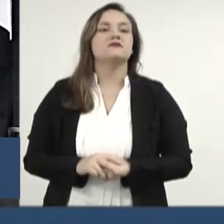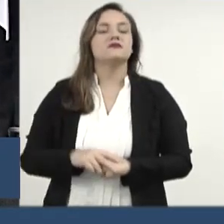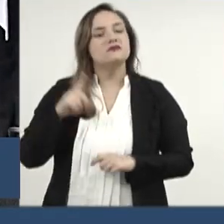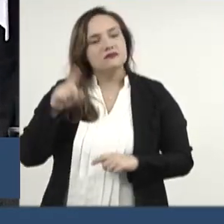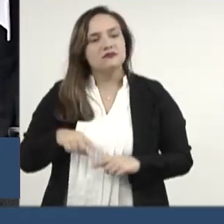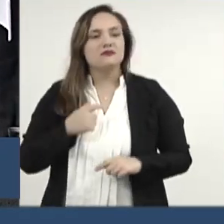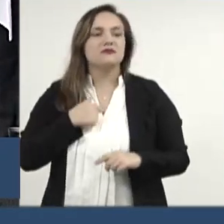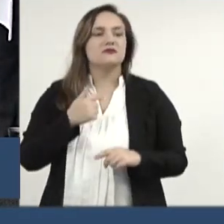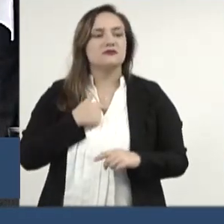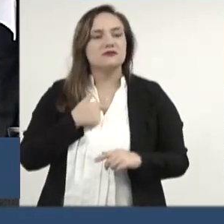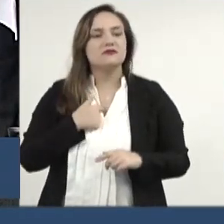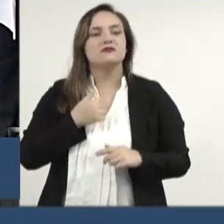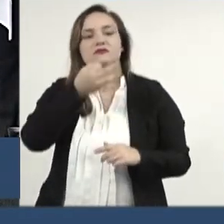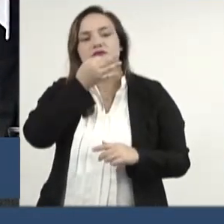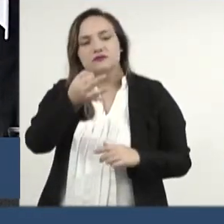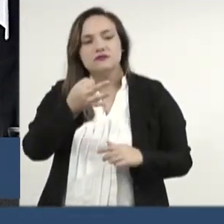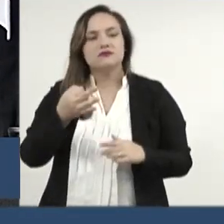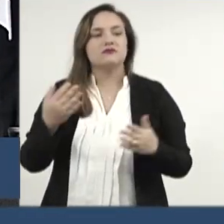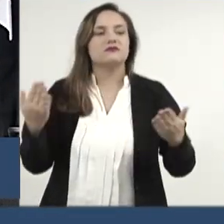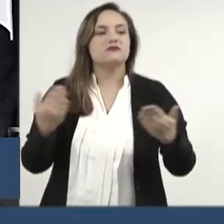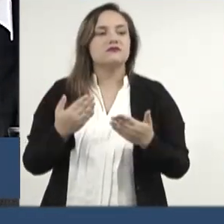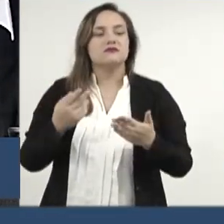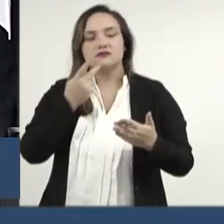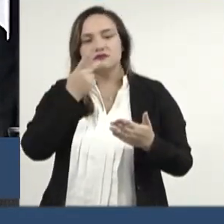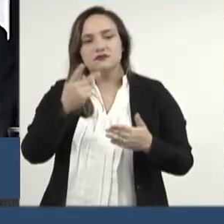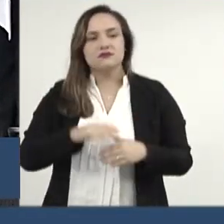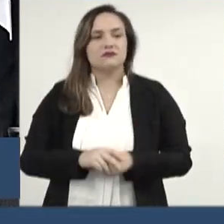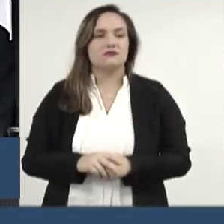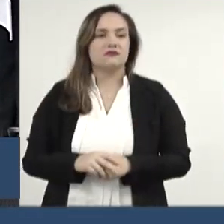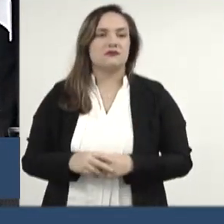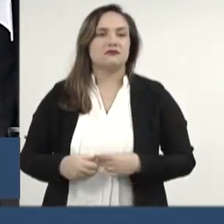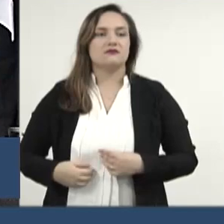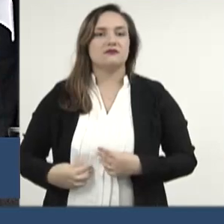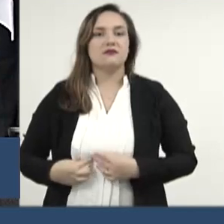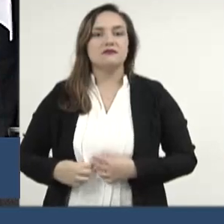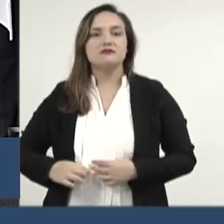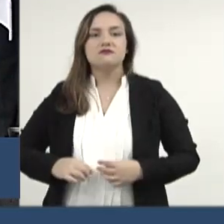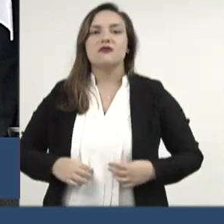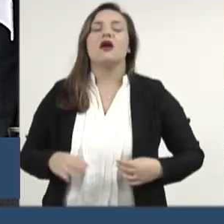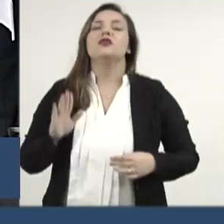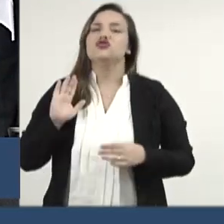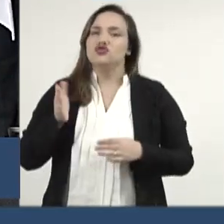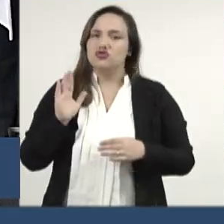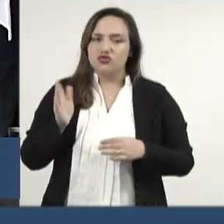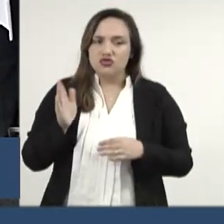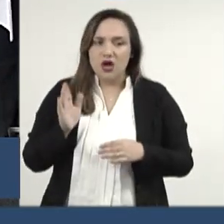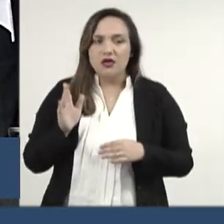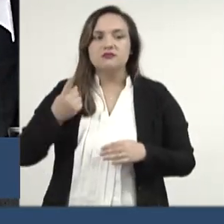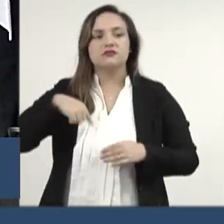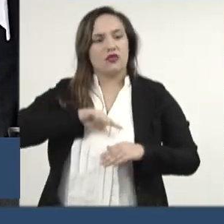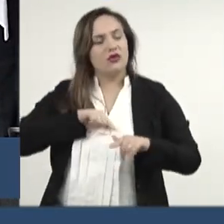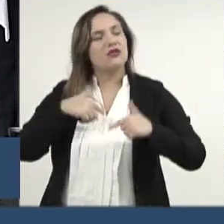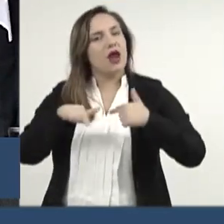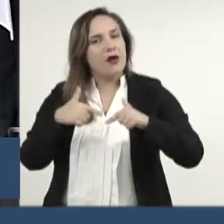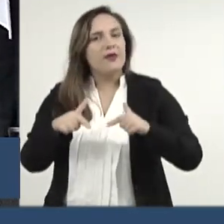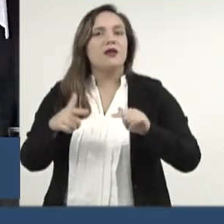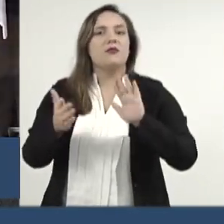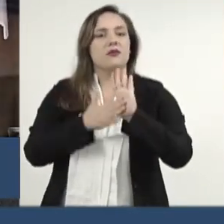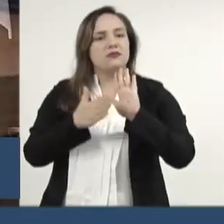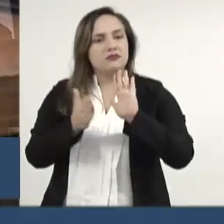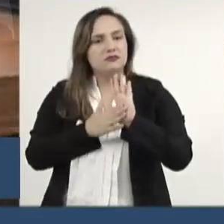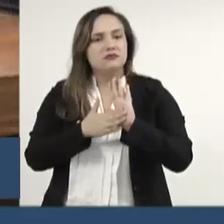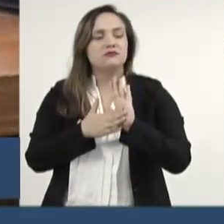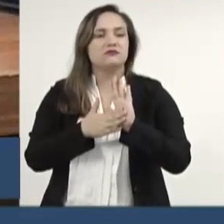sugerir, deputado Paulo, que nós fizéssemos, até porque há muito tempo a gente tem trabalhado na perspectiva